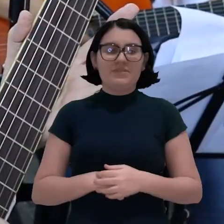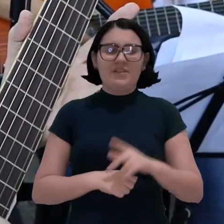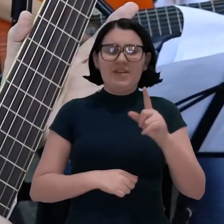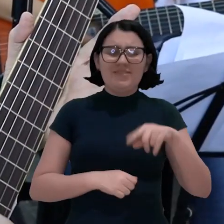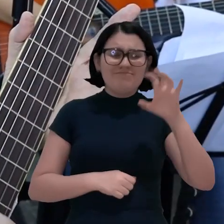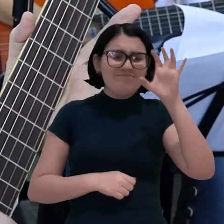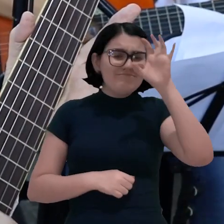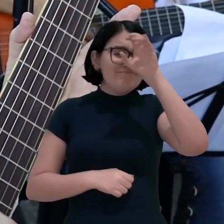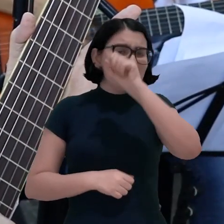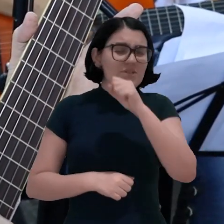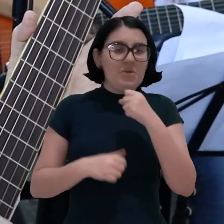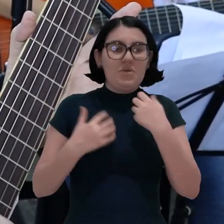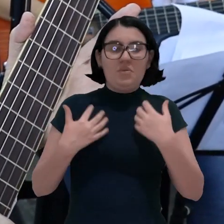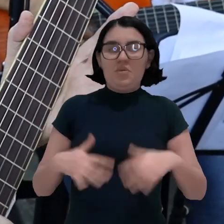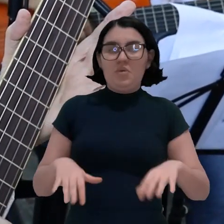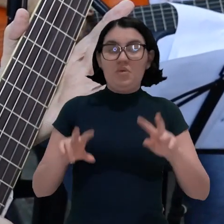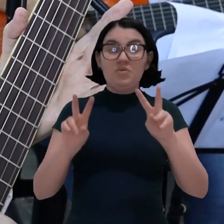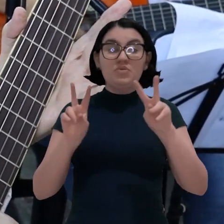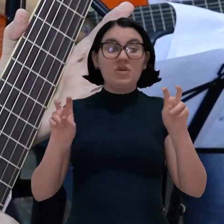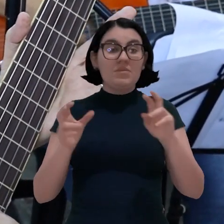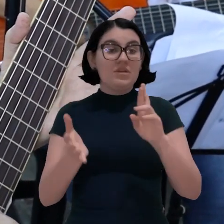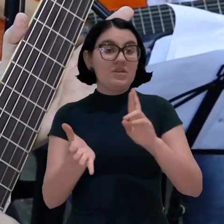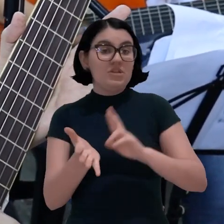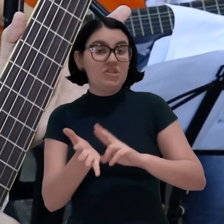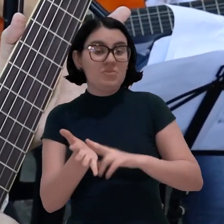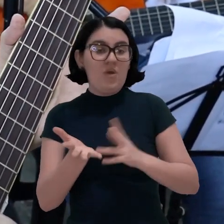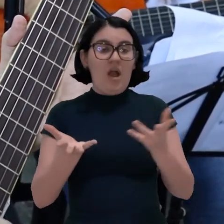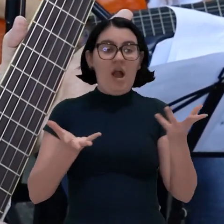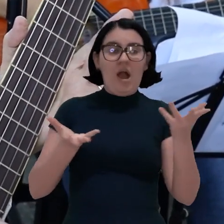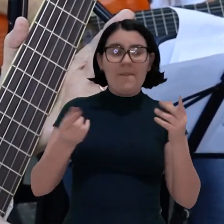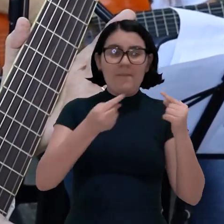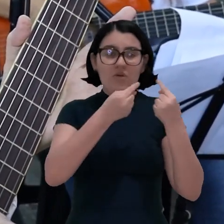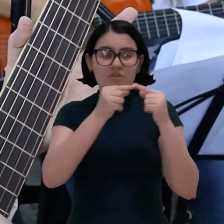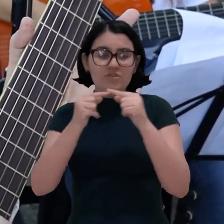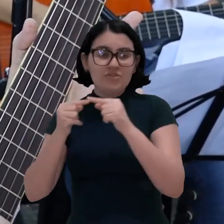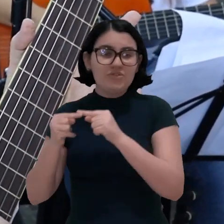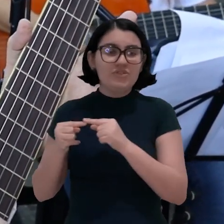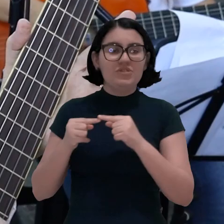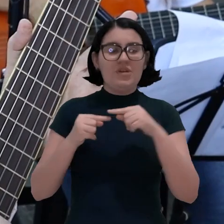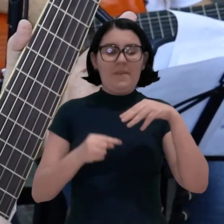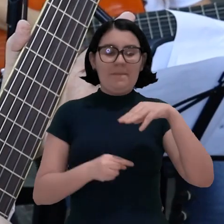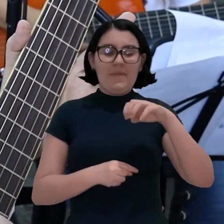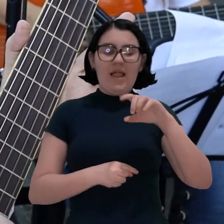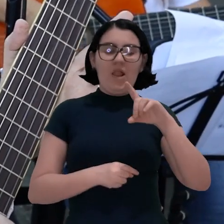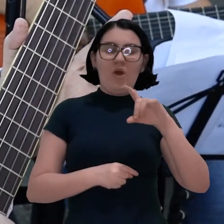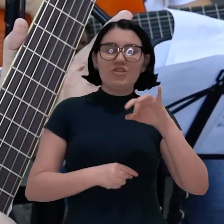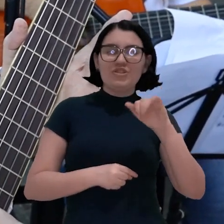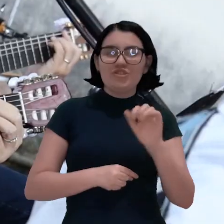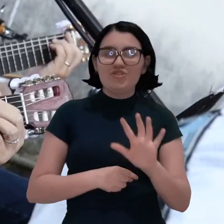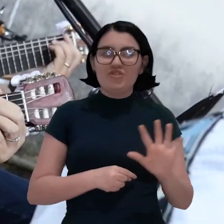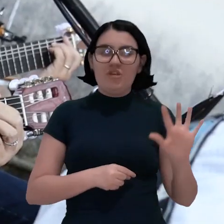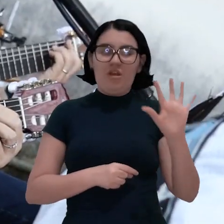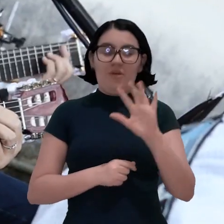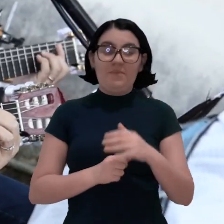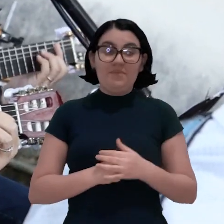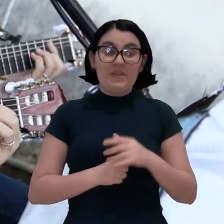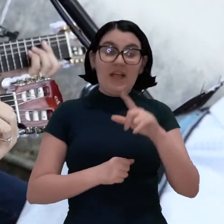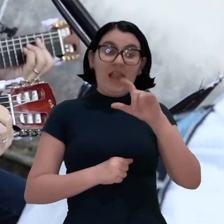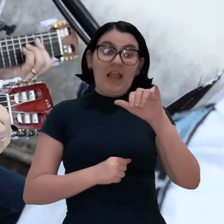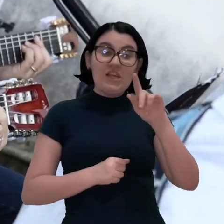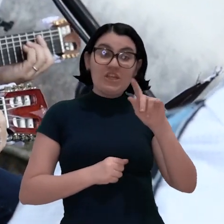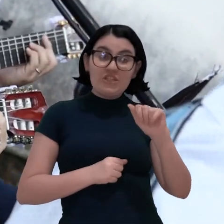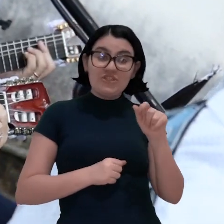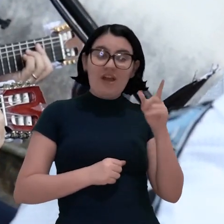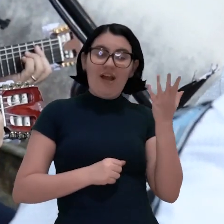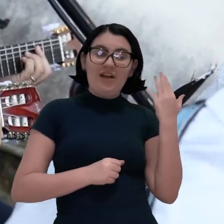É um grande aprendizado. A gente aprende muito sobre ritmo, sobre harmonia, sobre a melodia de uma maneira geral. O grupo também fez